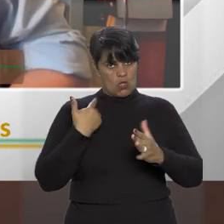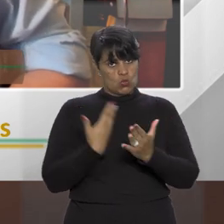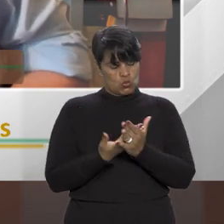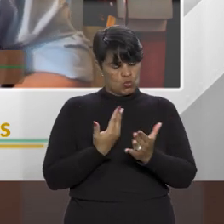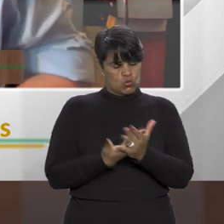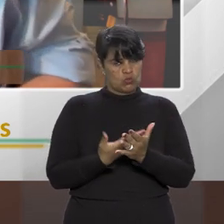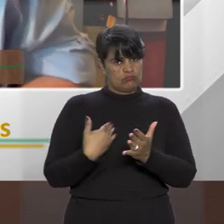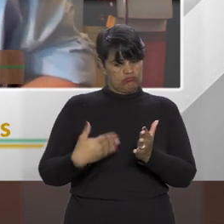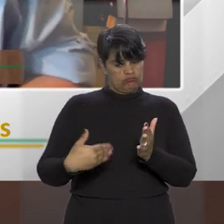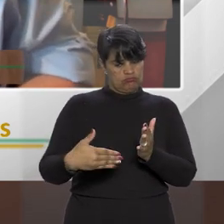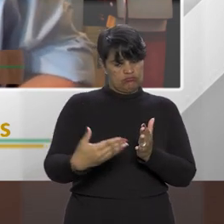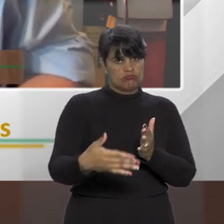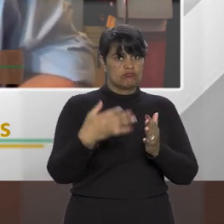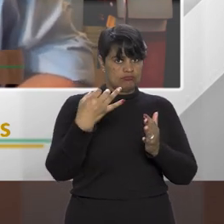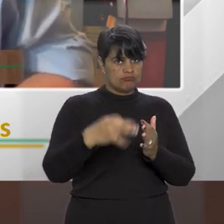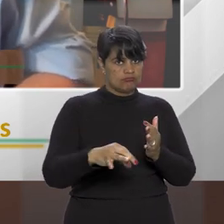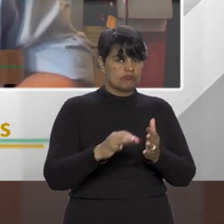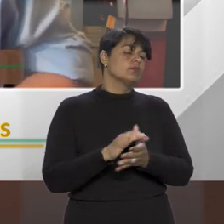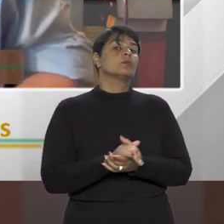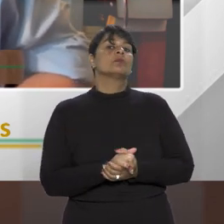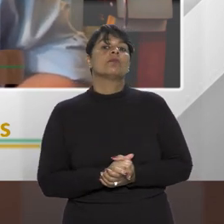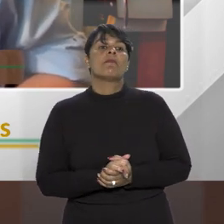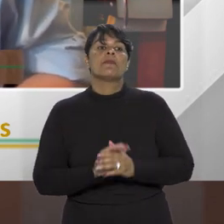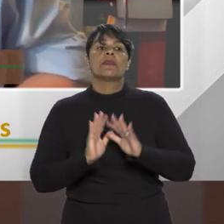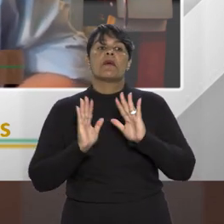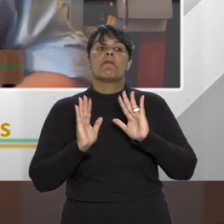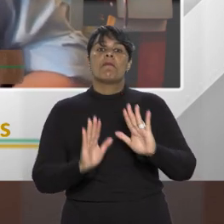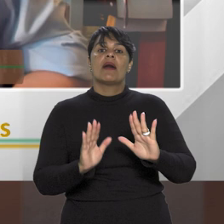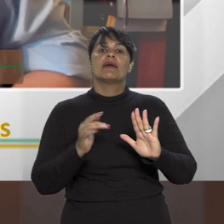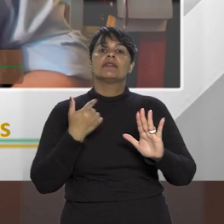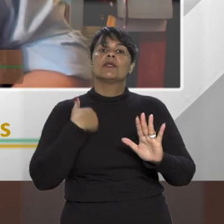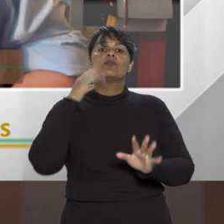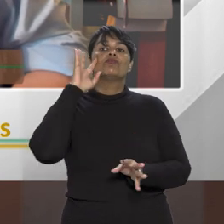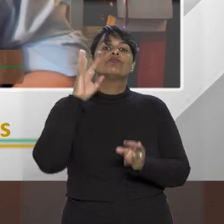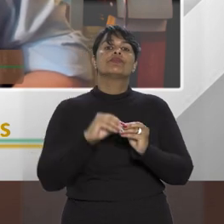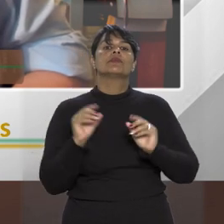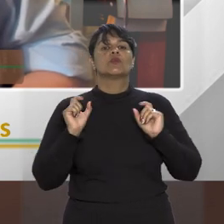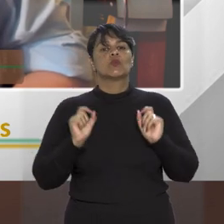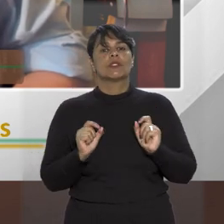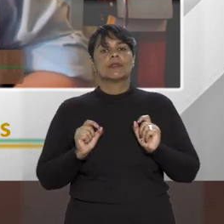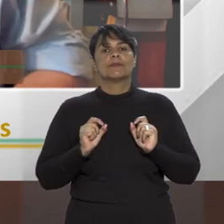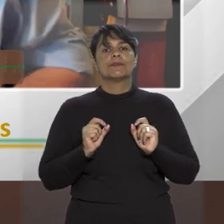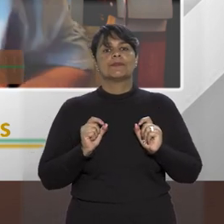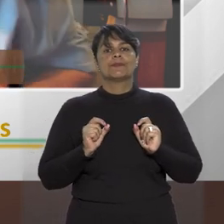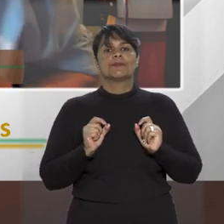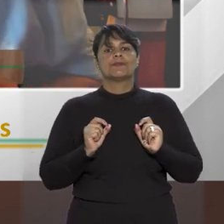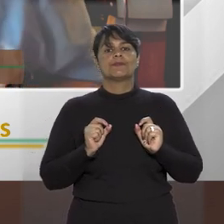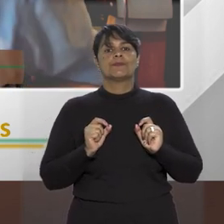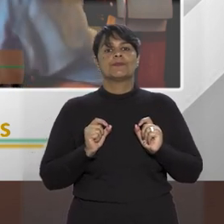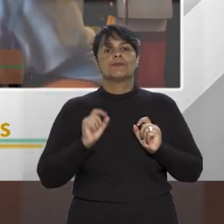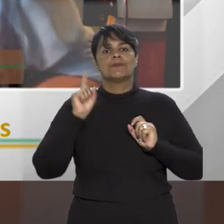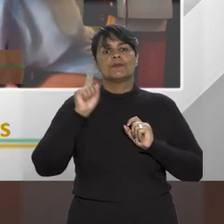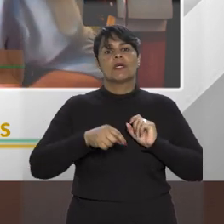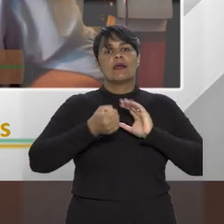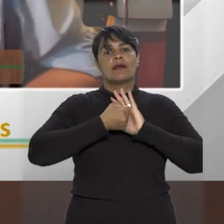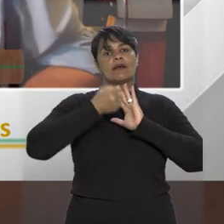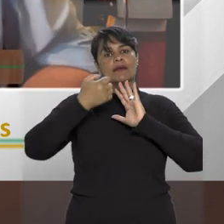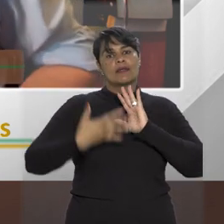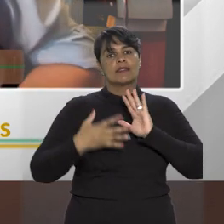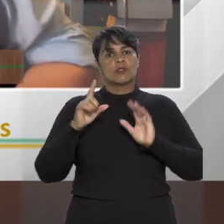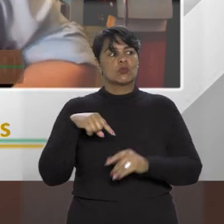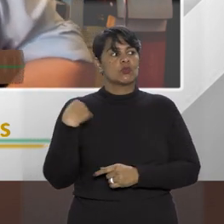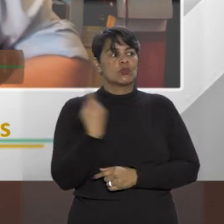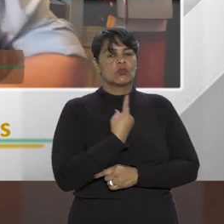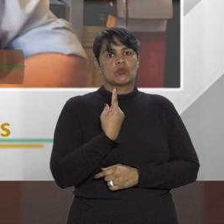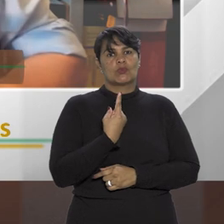conclusão sobre uma característica do nosso sistema de justiça multiportas. Eu nem sei se é uma característica só do